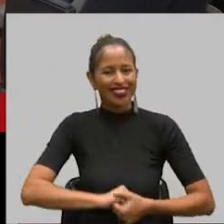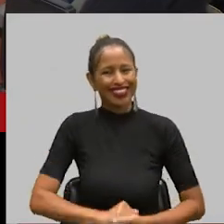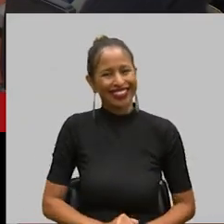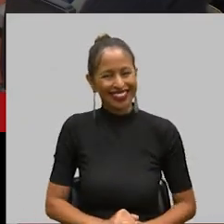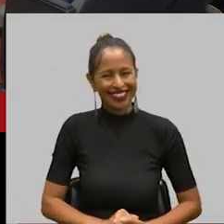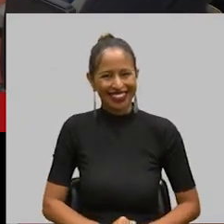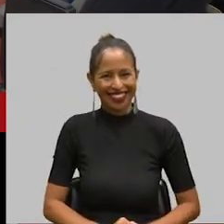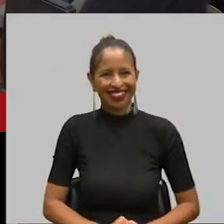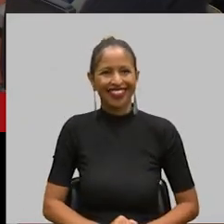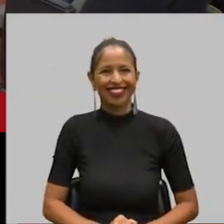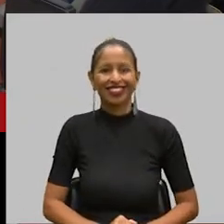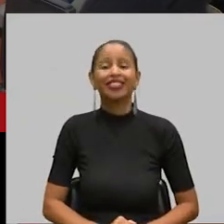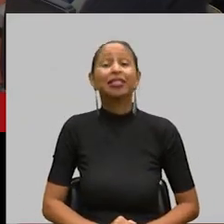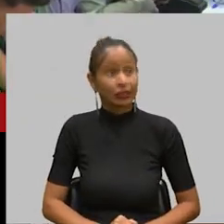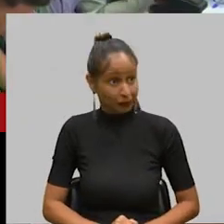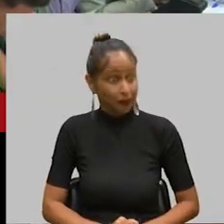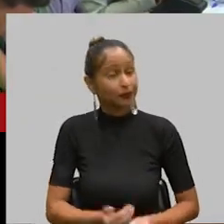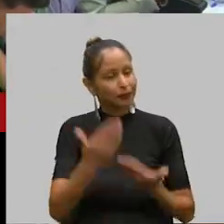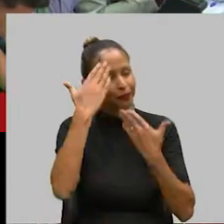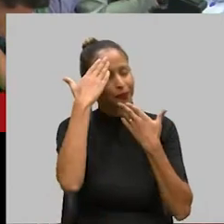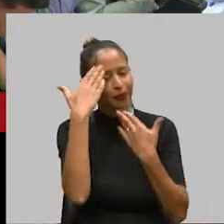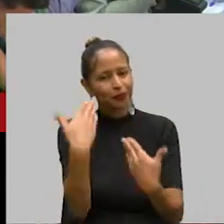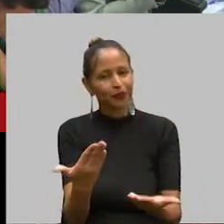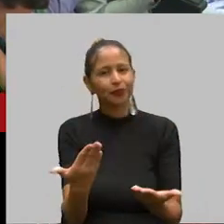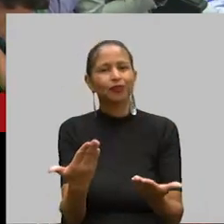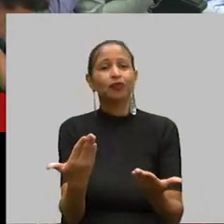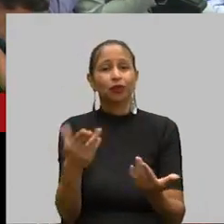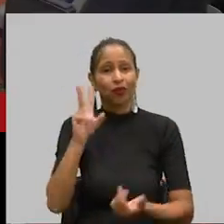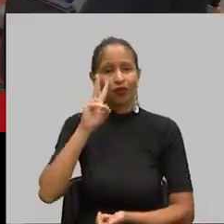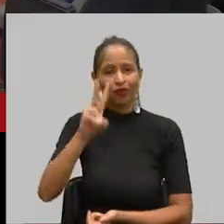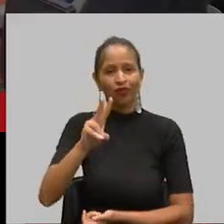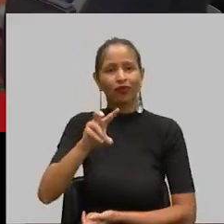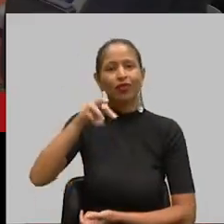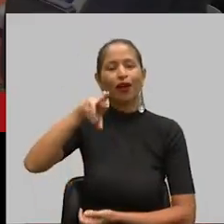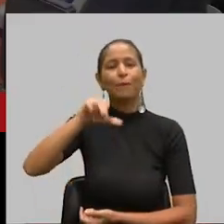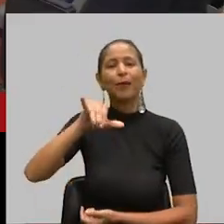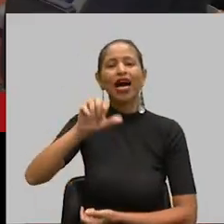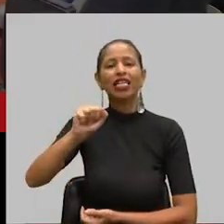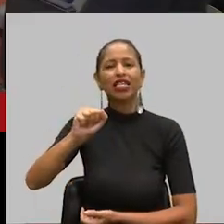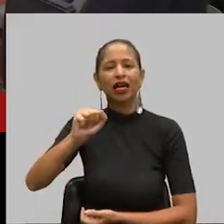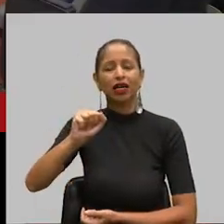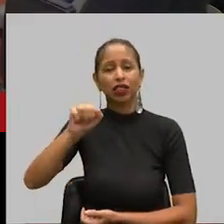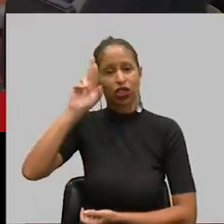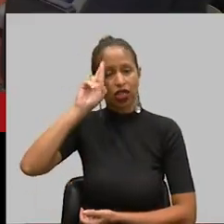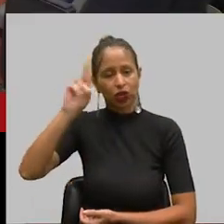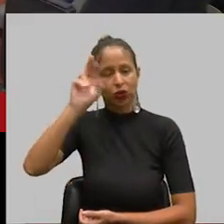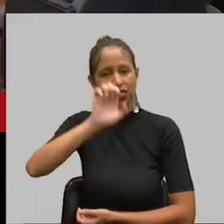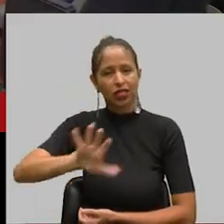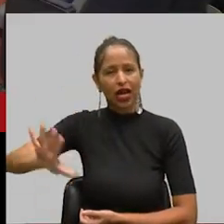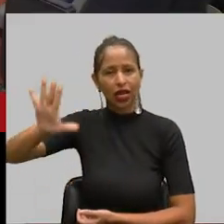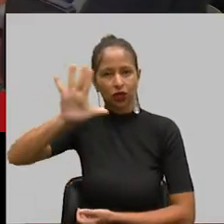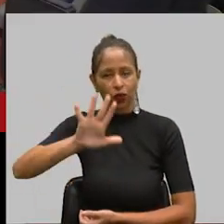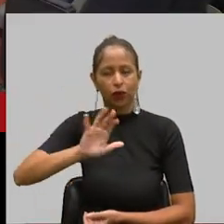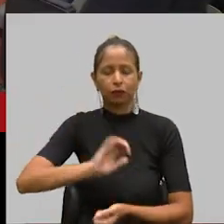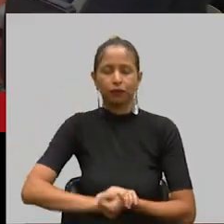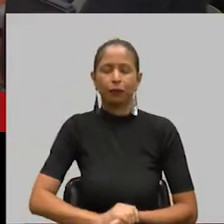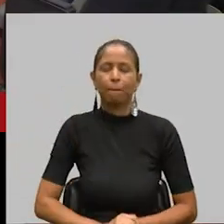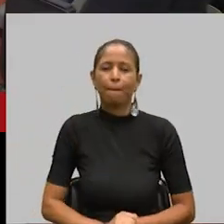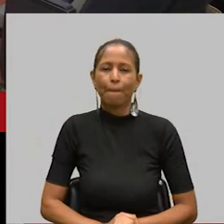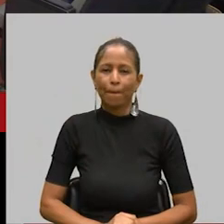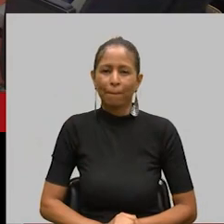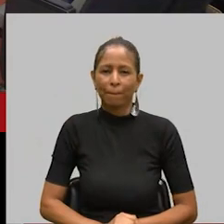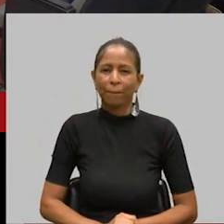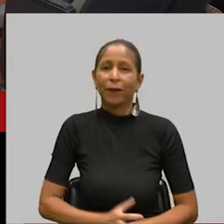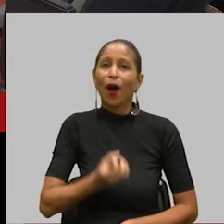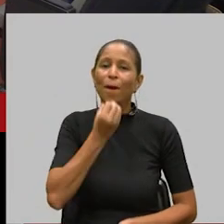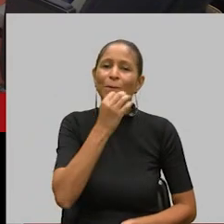continua muito obrigado vamos ouvir agora Maria mes de Paula diretora Estadual do cind MG